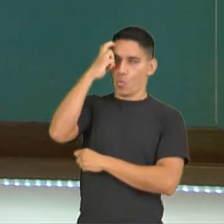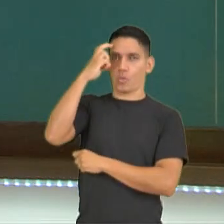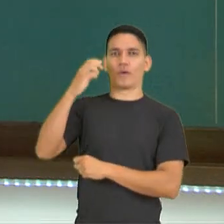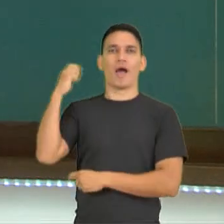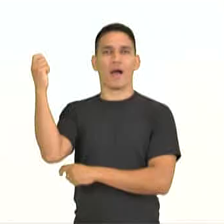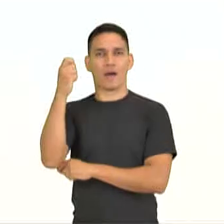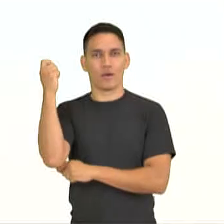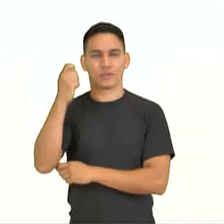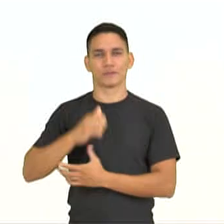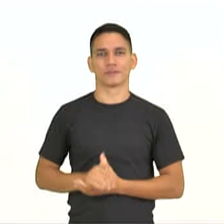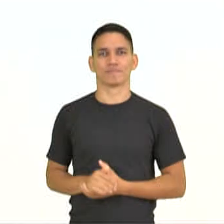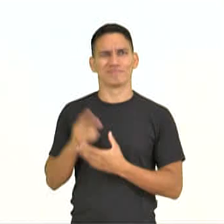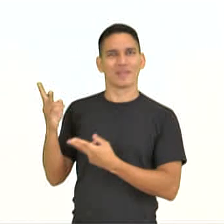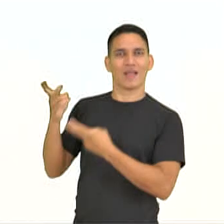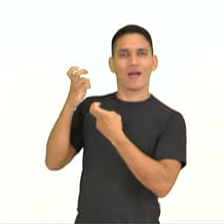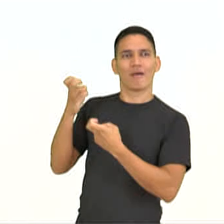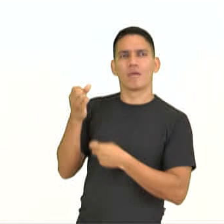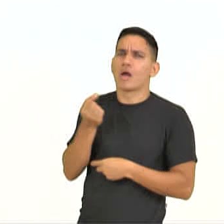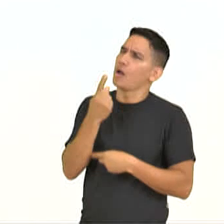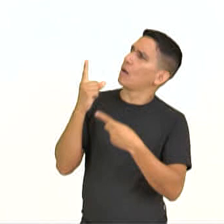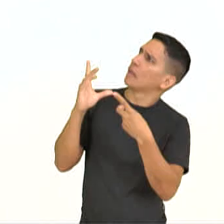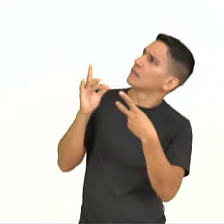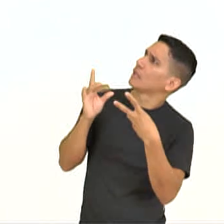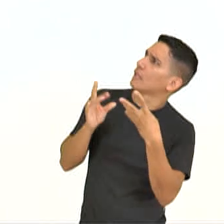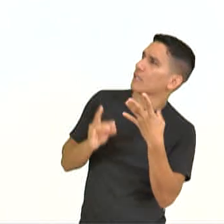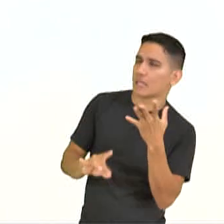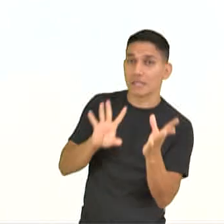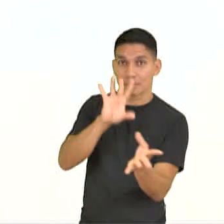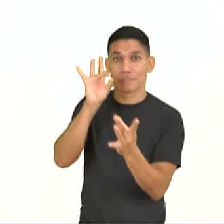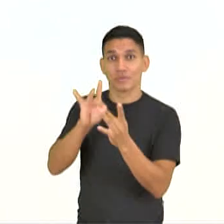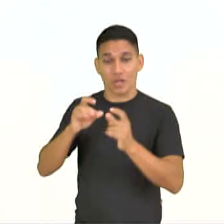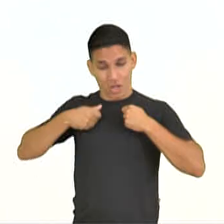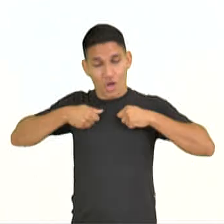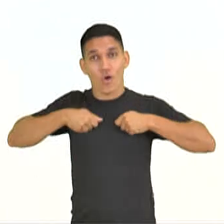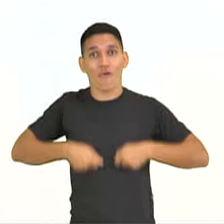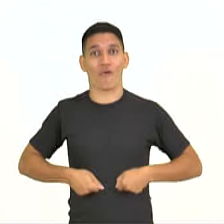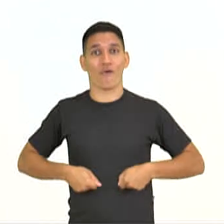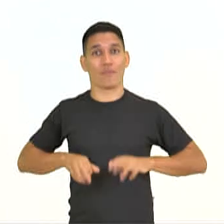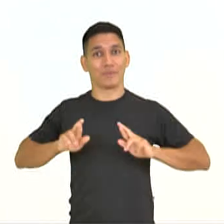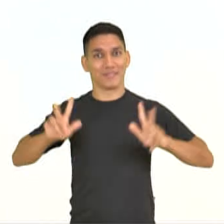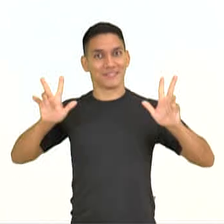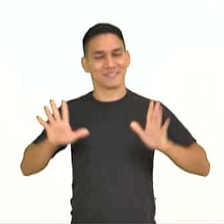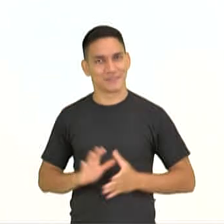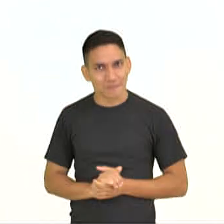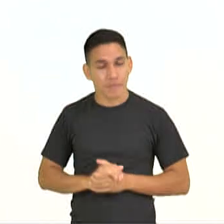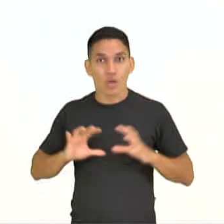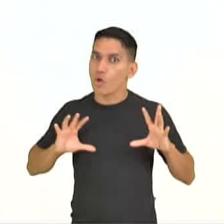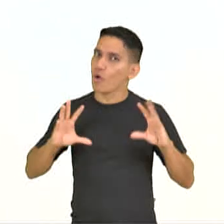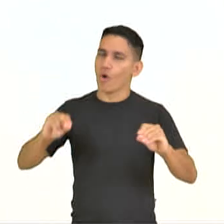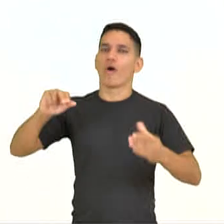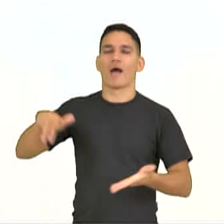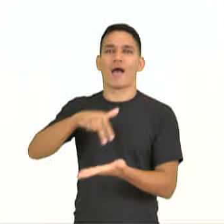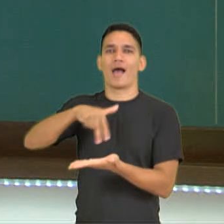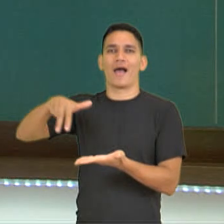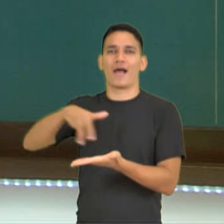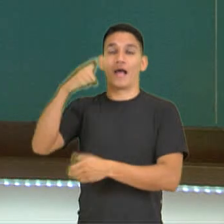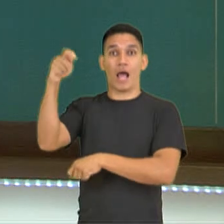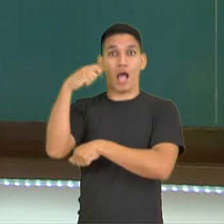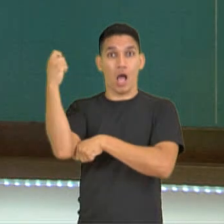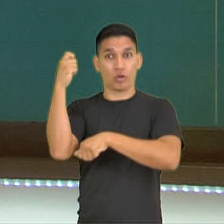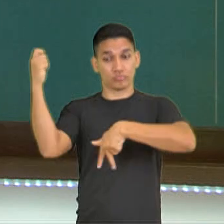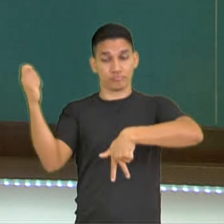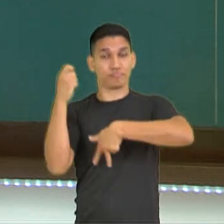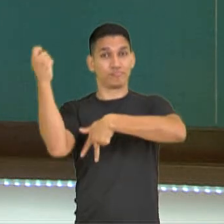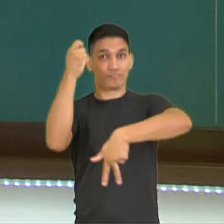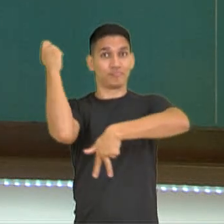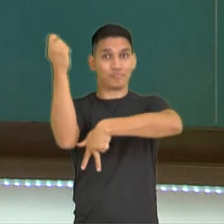gaúcha? Observem algumas coisas bem específicas que são os trajes. Todas as danças gaúchas tradicionais,